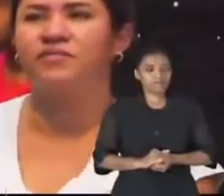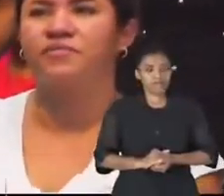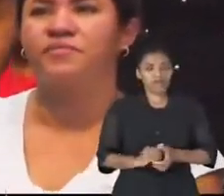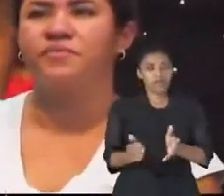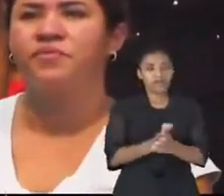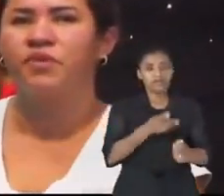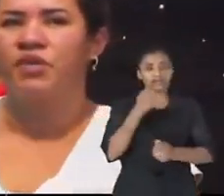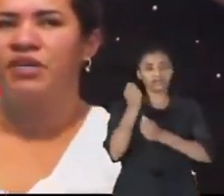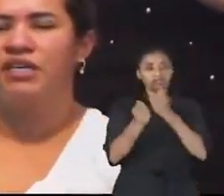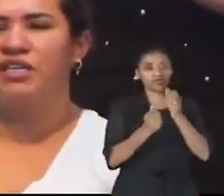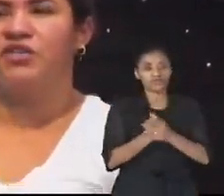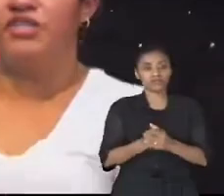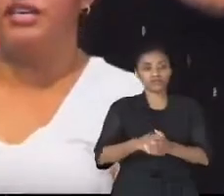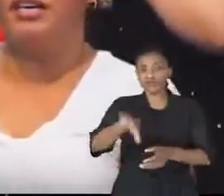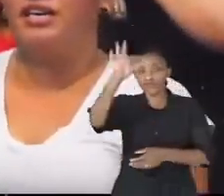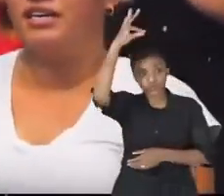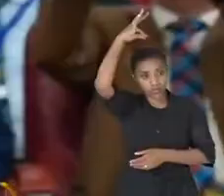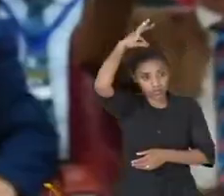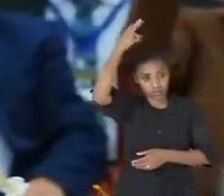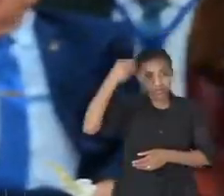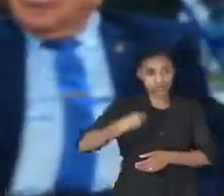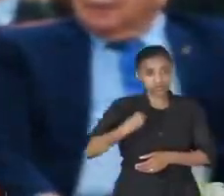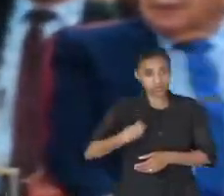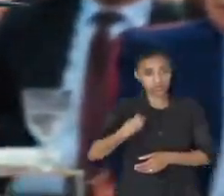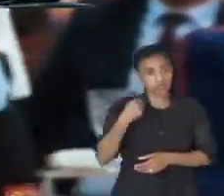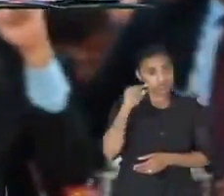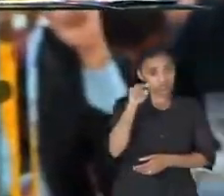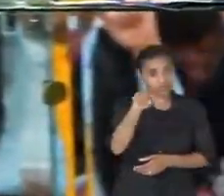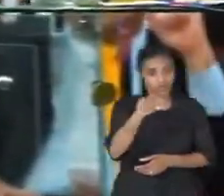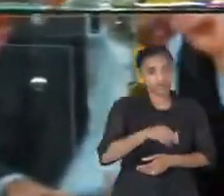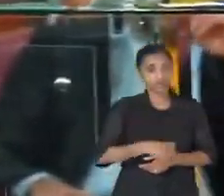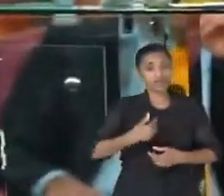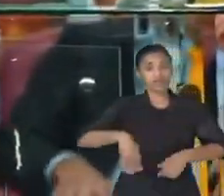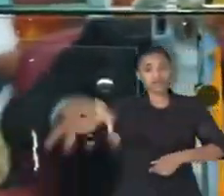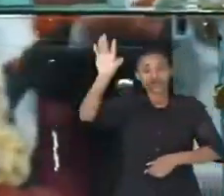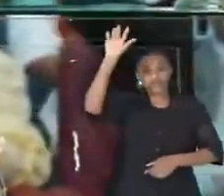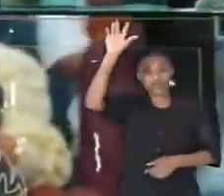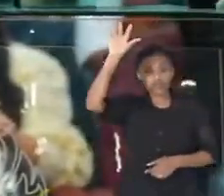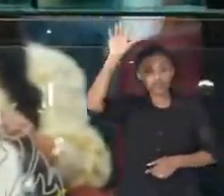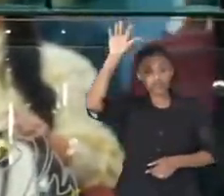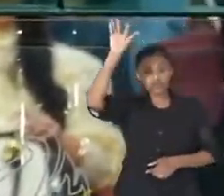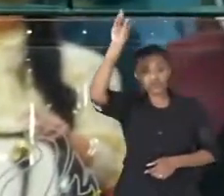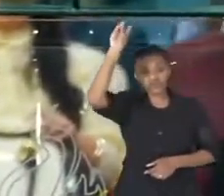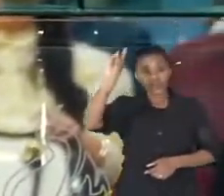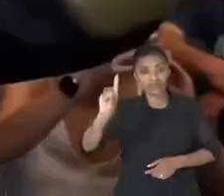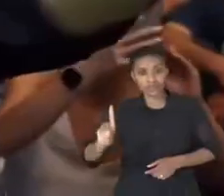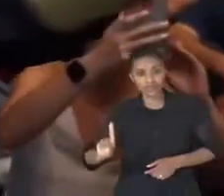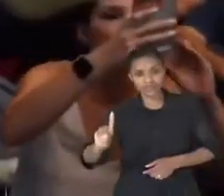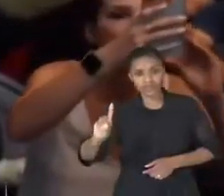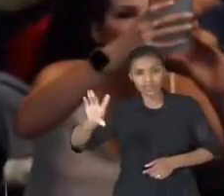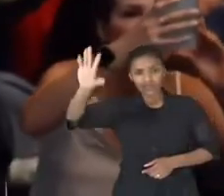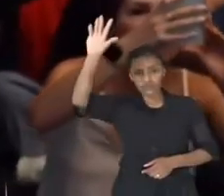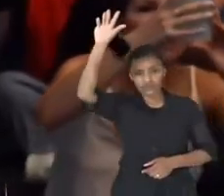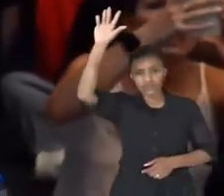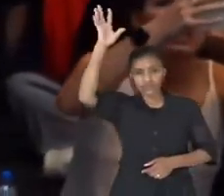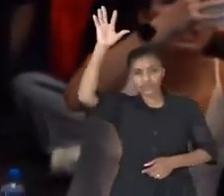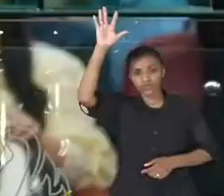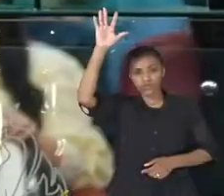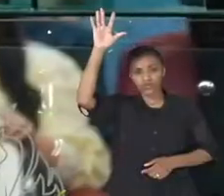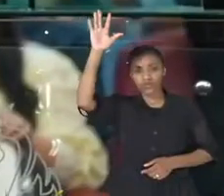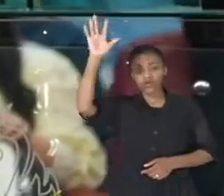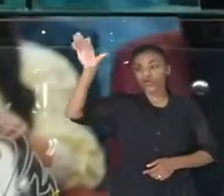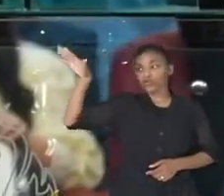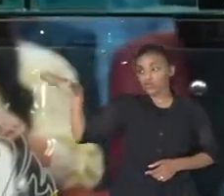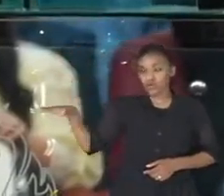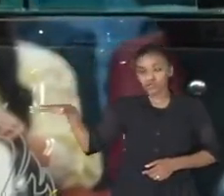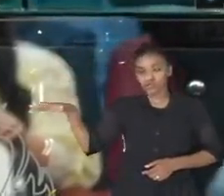Ele está aí. Ele está aí, você está sentindo a presença dele aí? Levante a mão direita para o céu comigo, por favor. Chacoalhe a sua mão. Coloque no ombro de quem